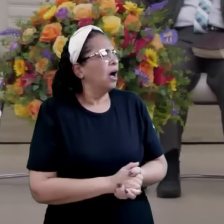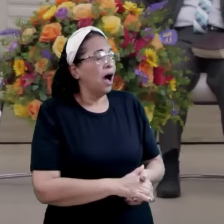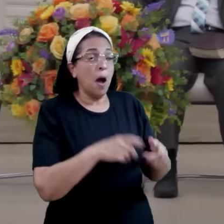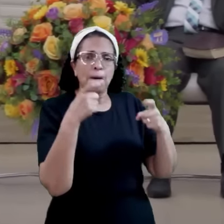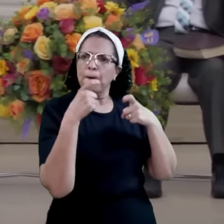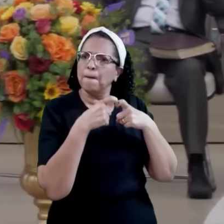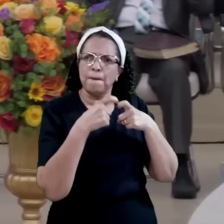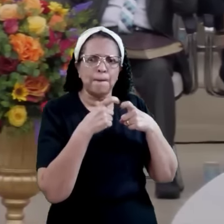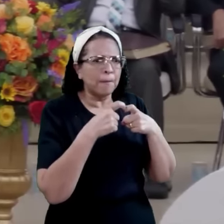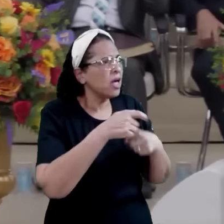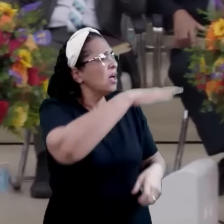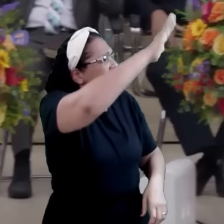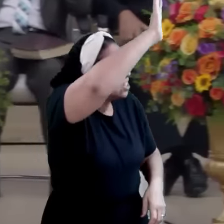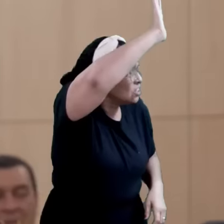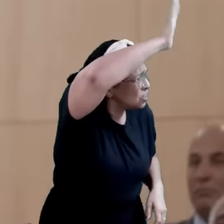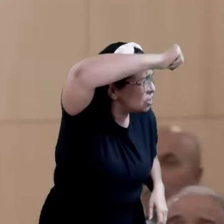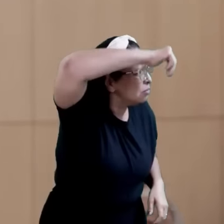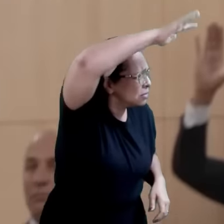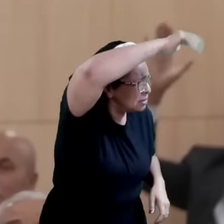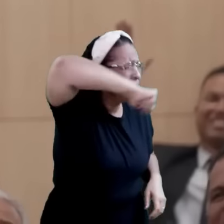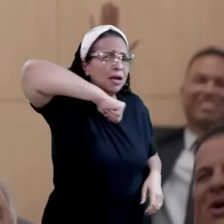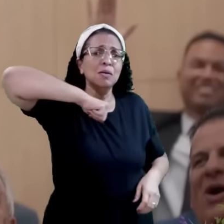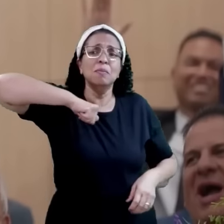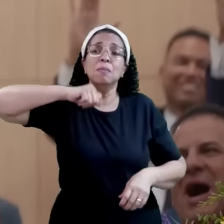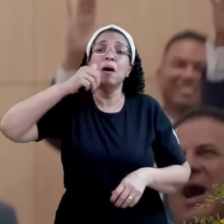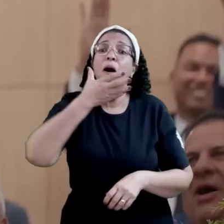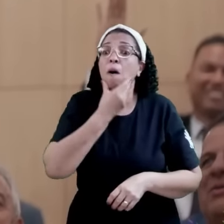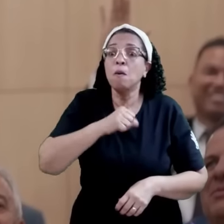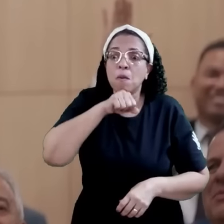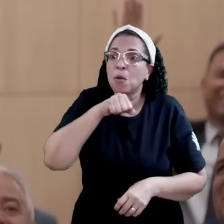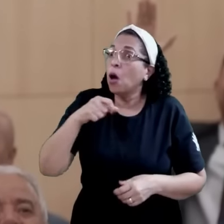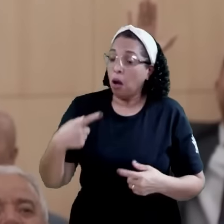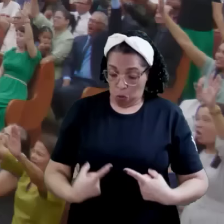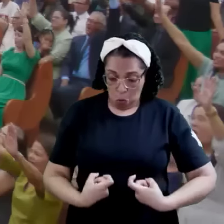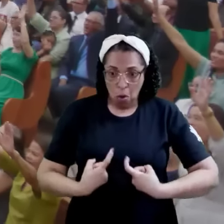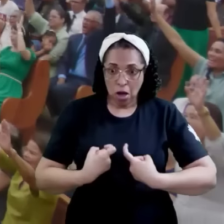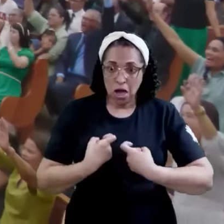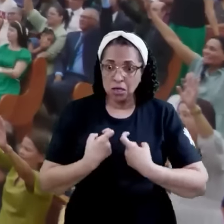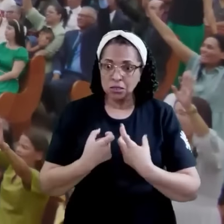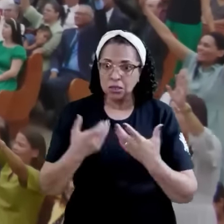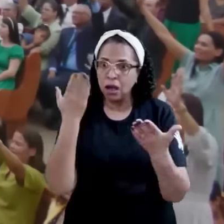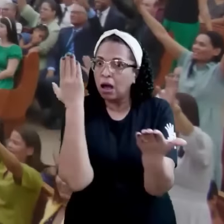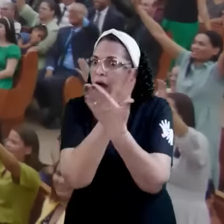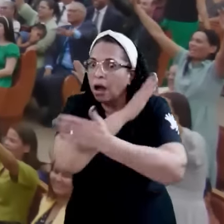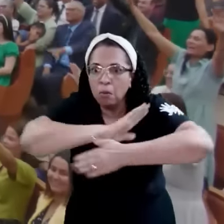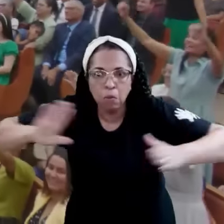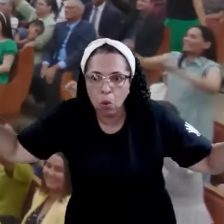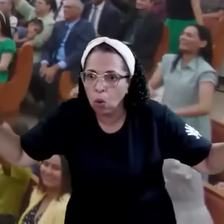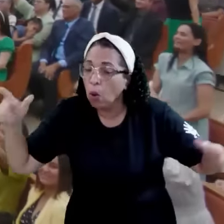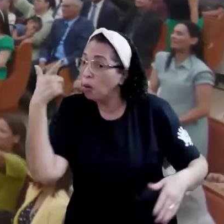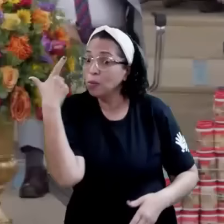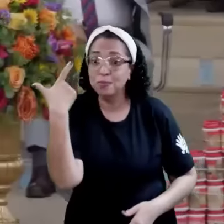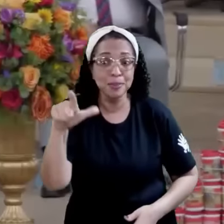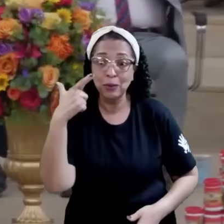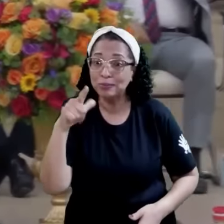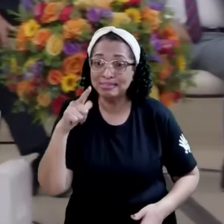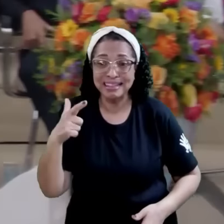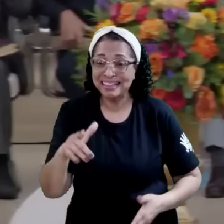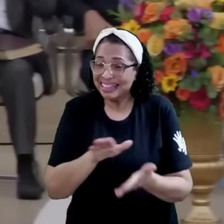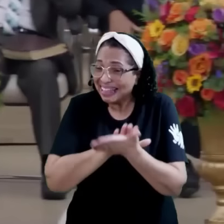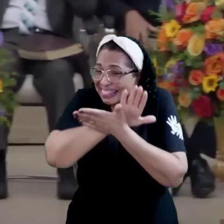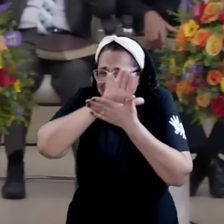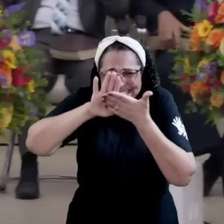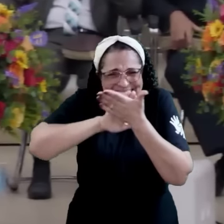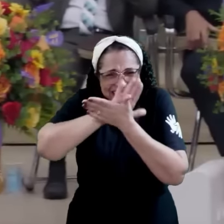filha não tem mais uma célula cancera Eita irmão Ruben Macedo a glória de Deus está